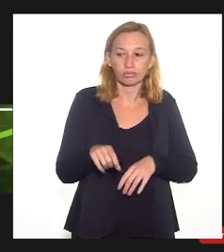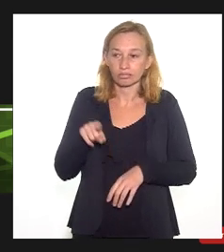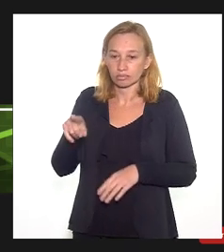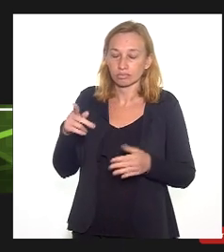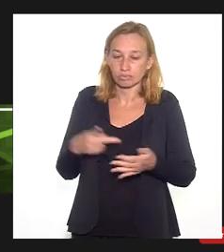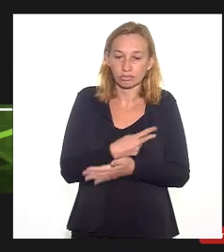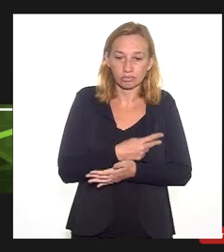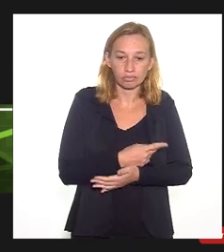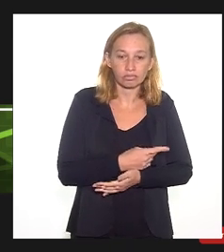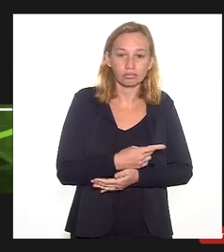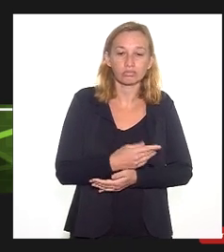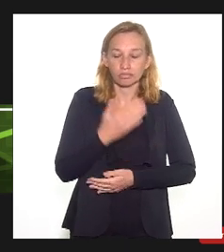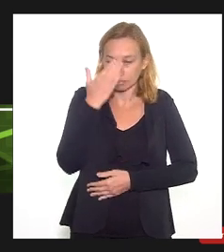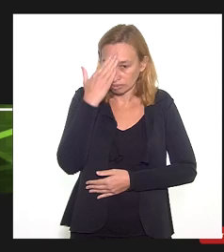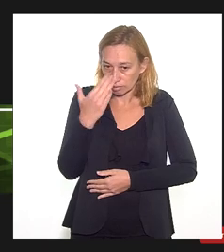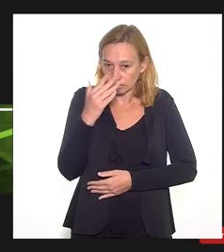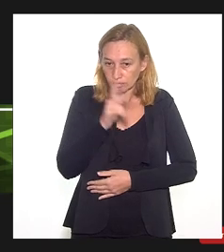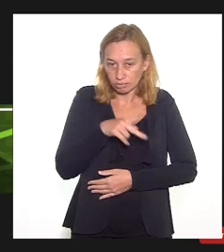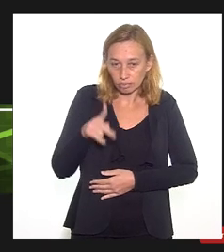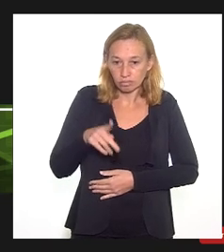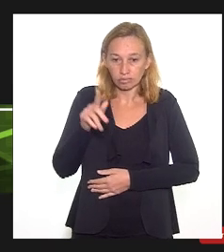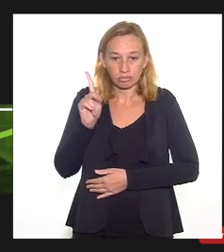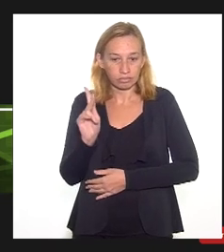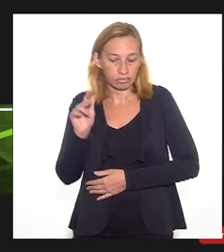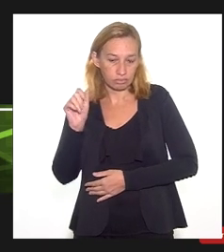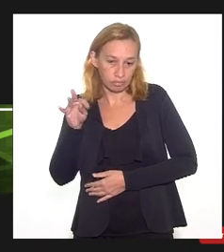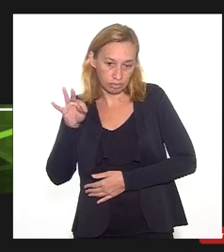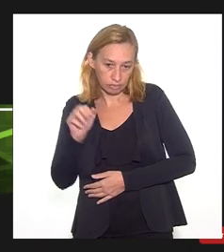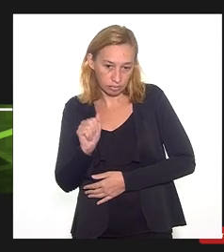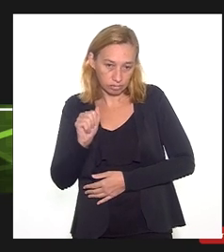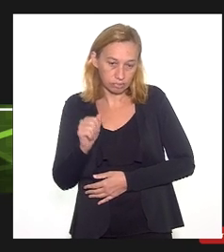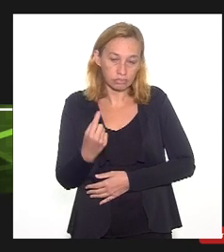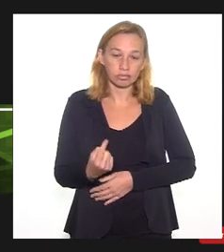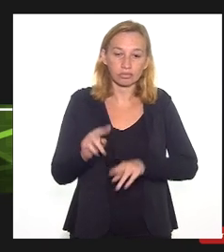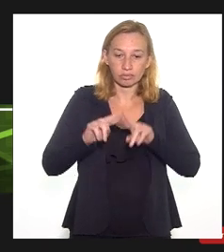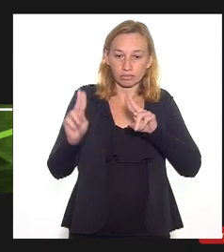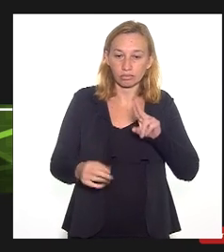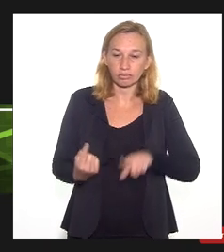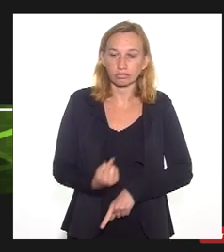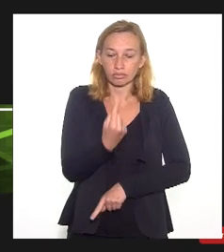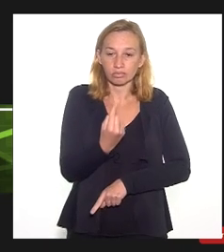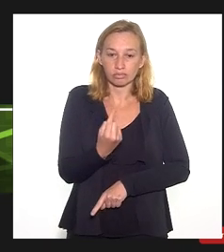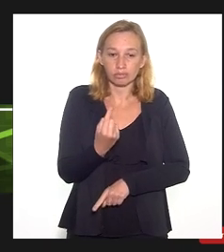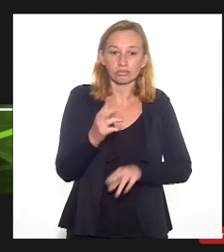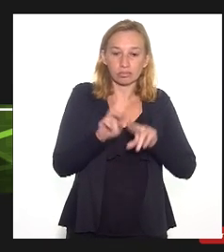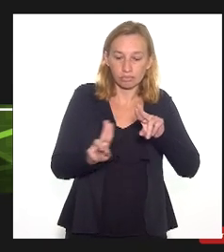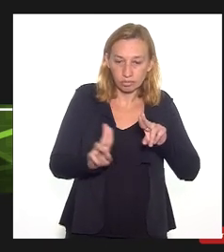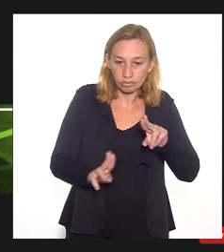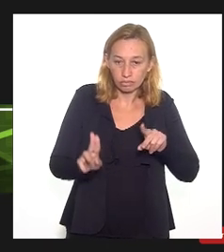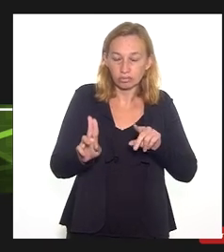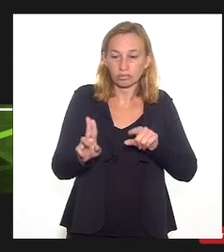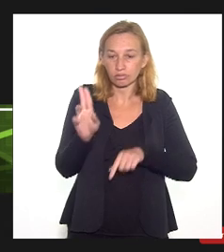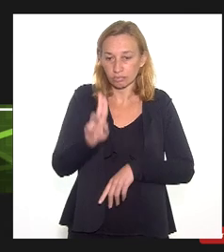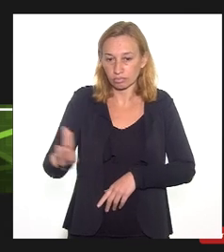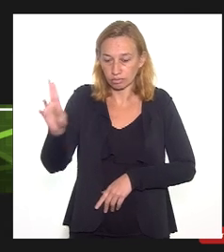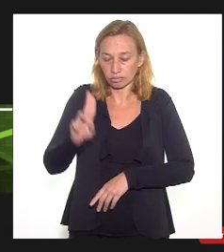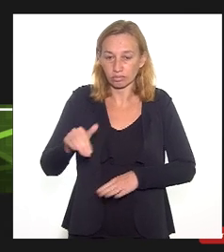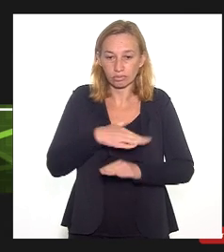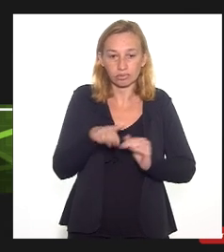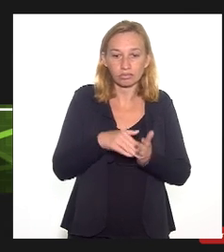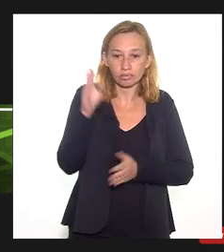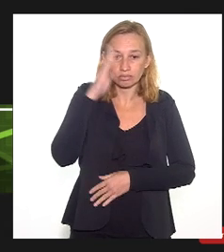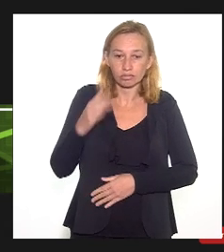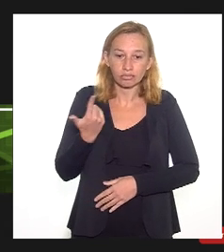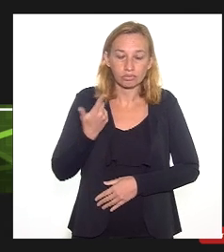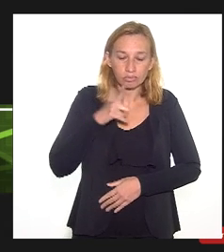acontecesse então deixo aqui o agradecimento à professora Cátia a UERJ foi uma das únicas universidades das poucas universidades em todo o Brasil